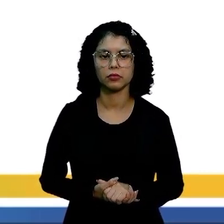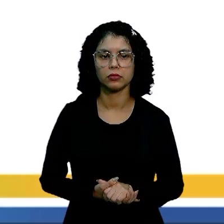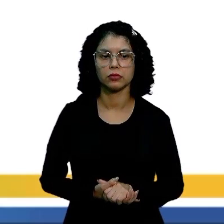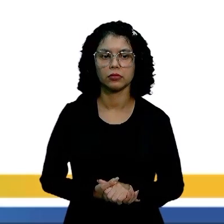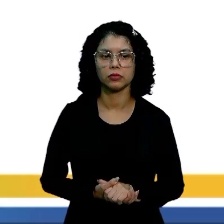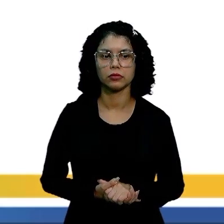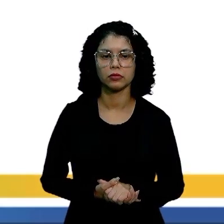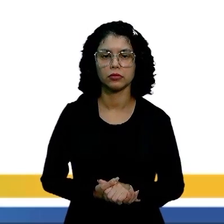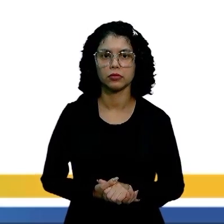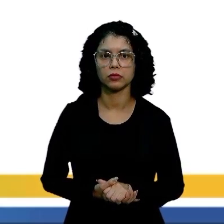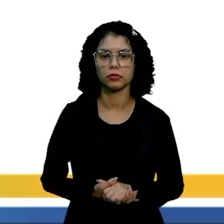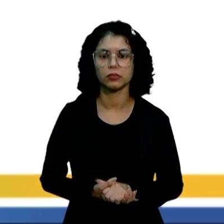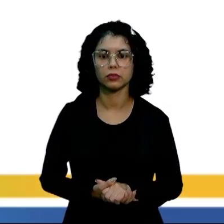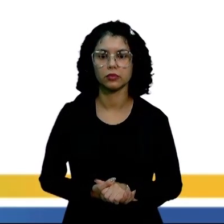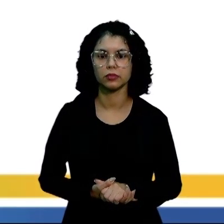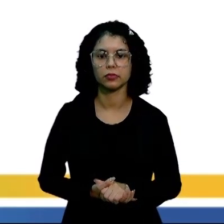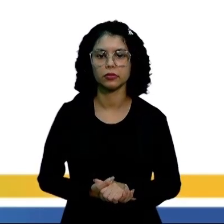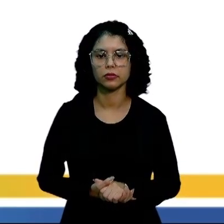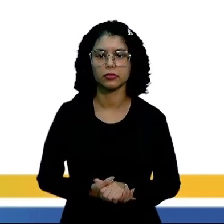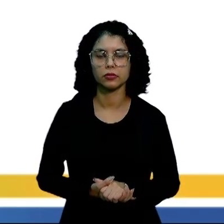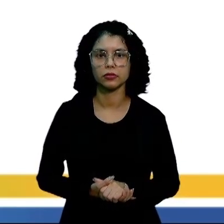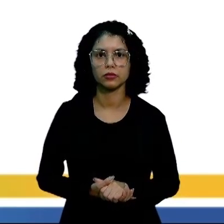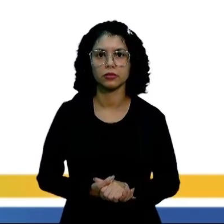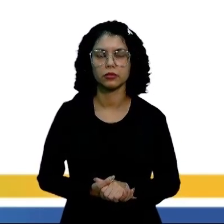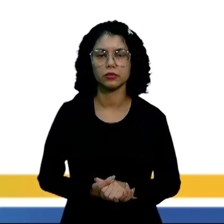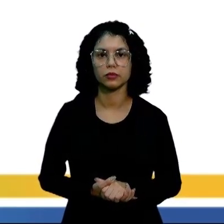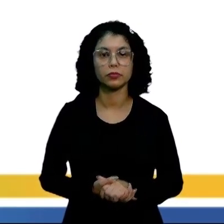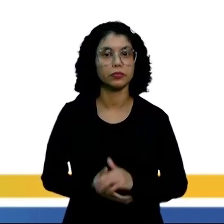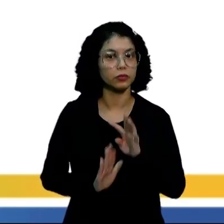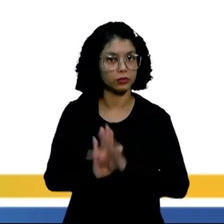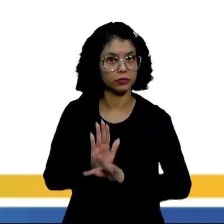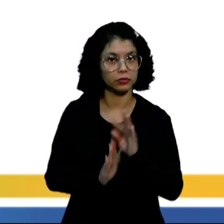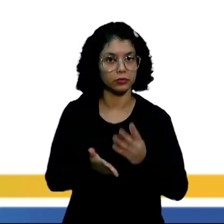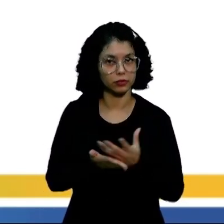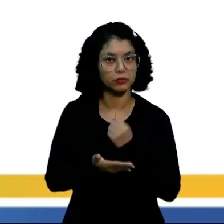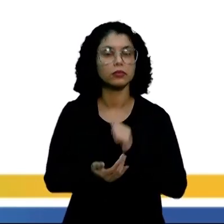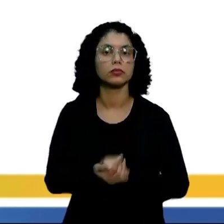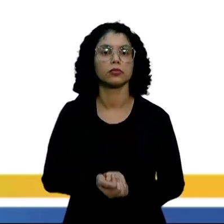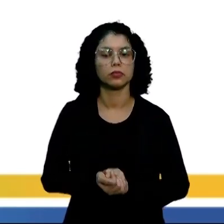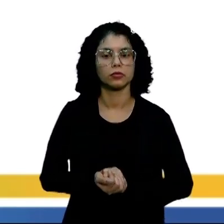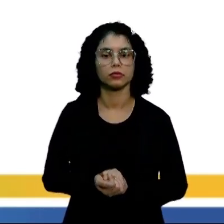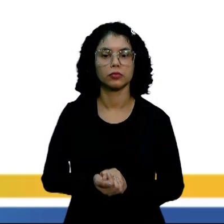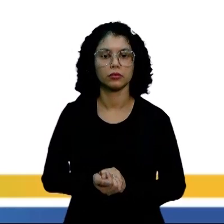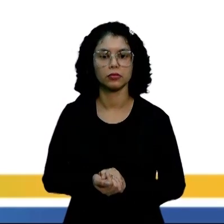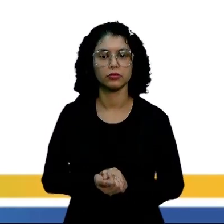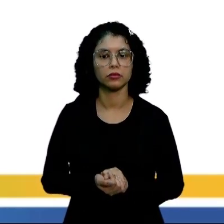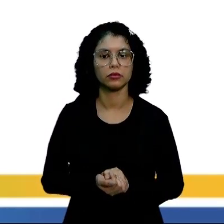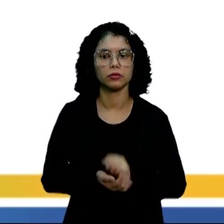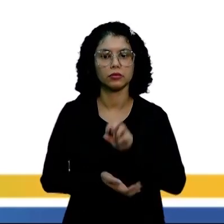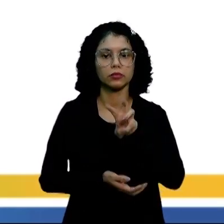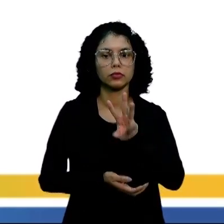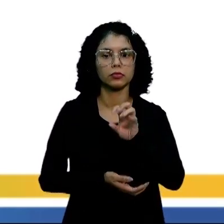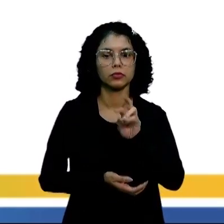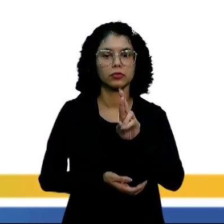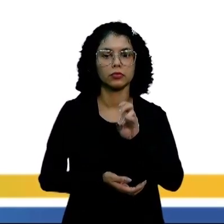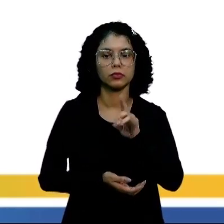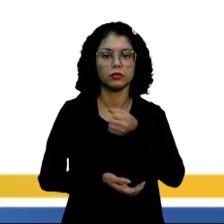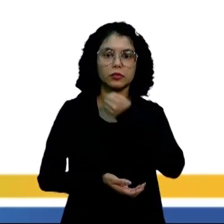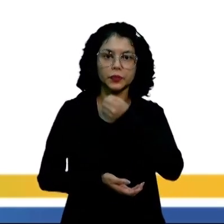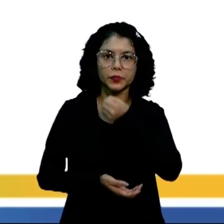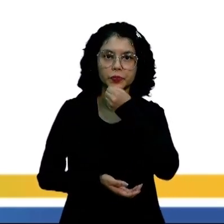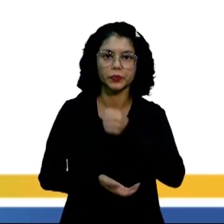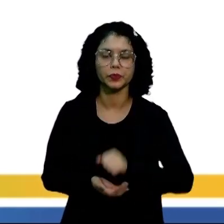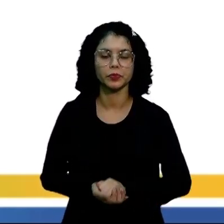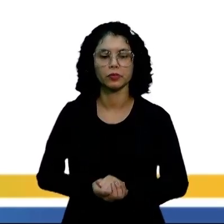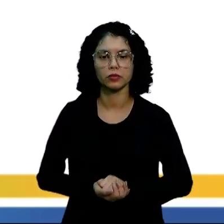than university graduates. Esse texto foi retirado da World Report